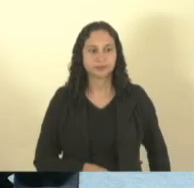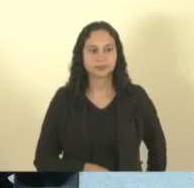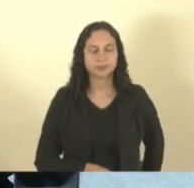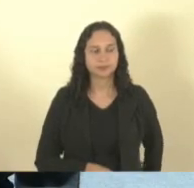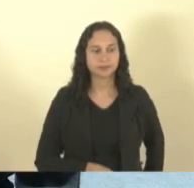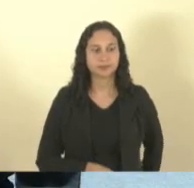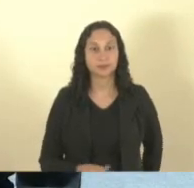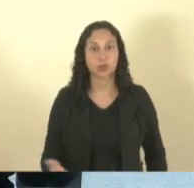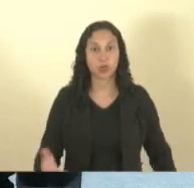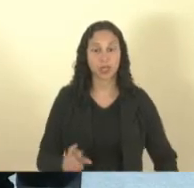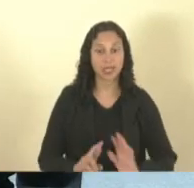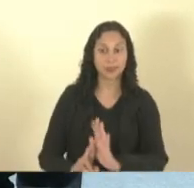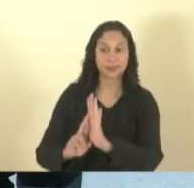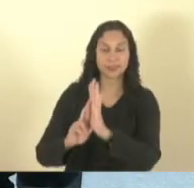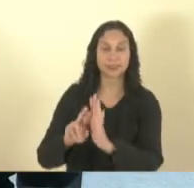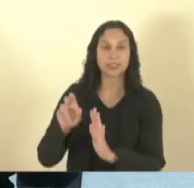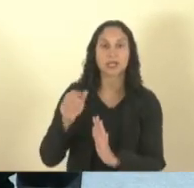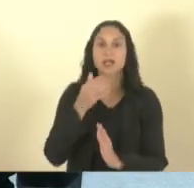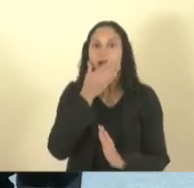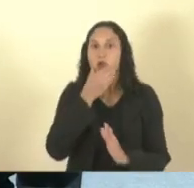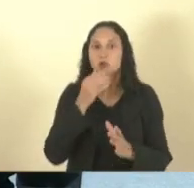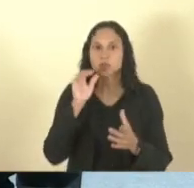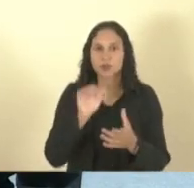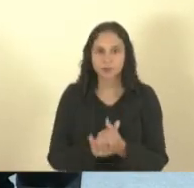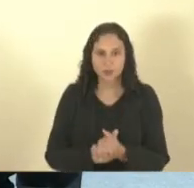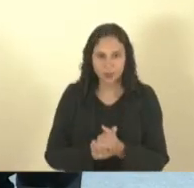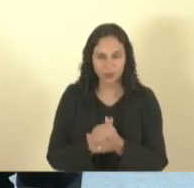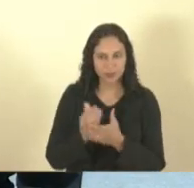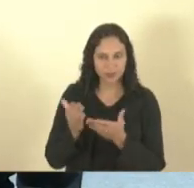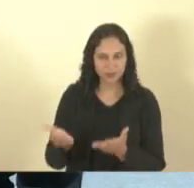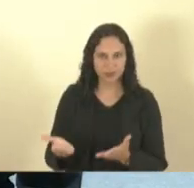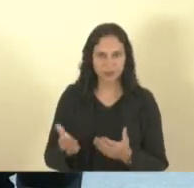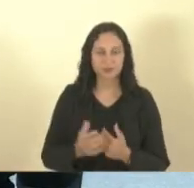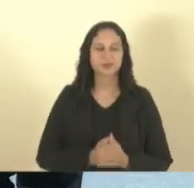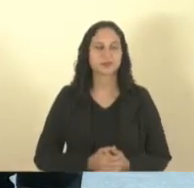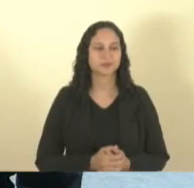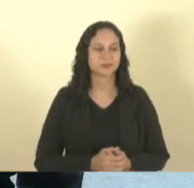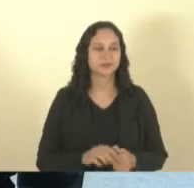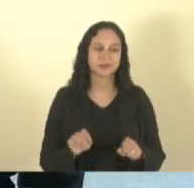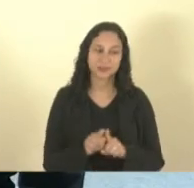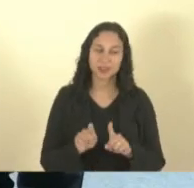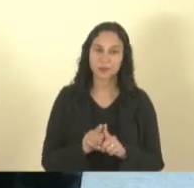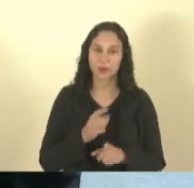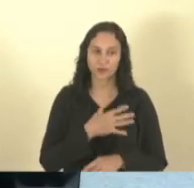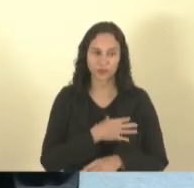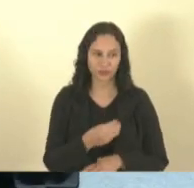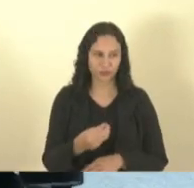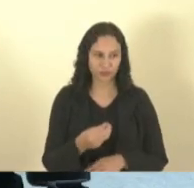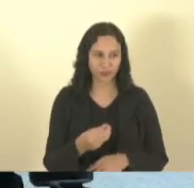Sendo representada pelo marido e pelo filho.